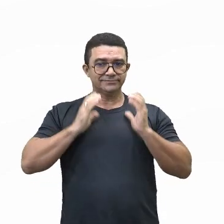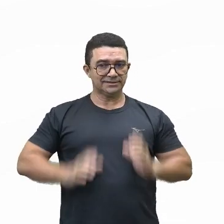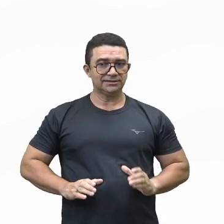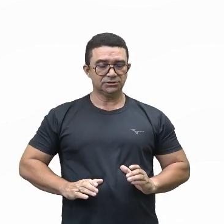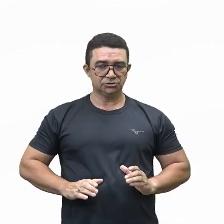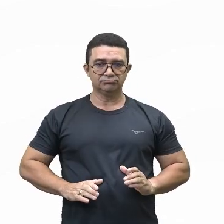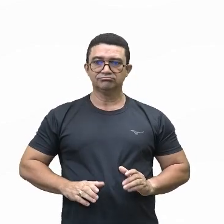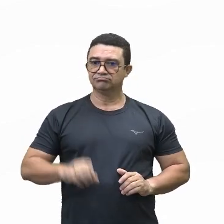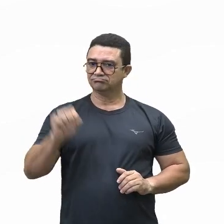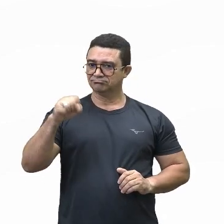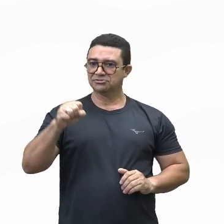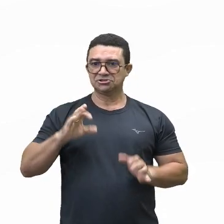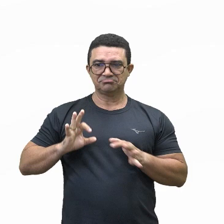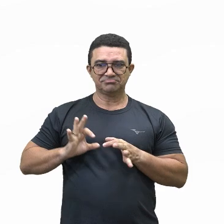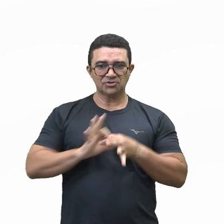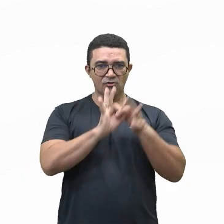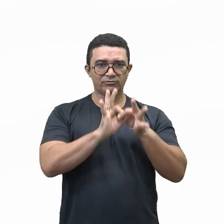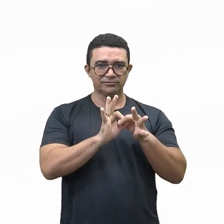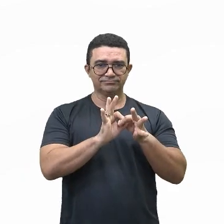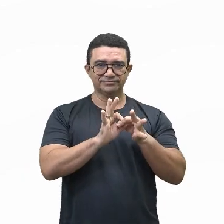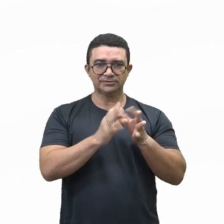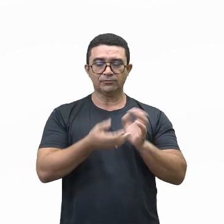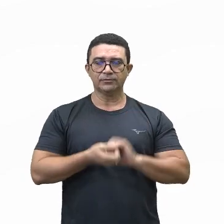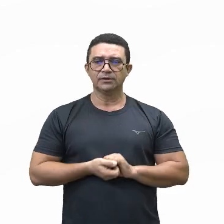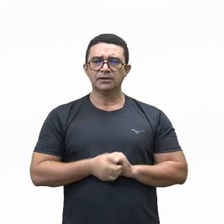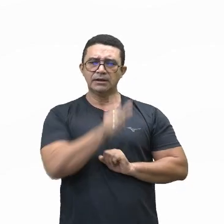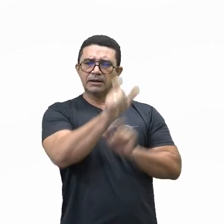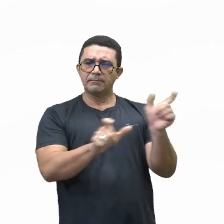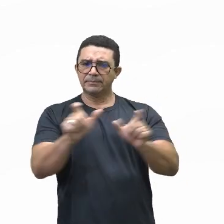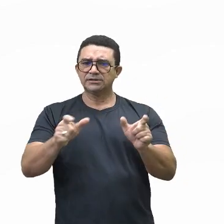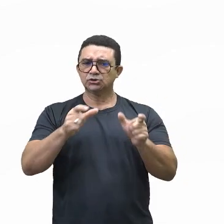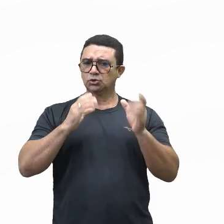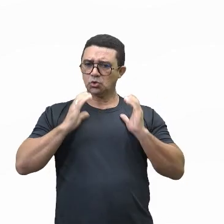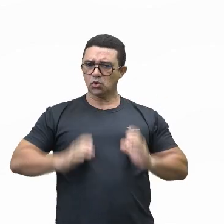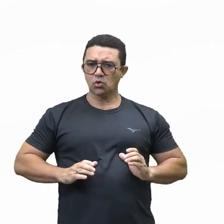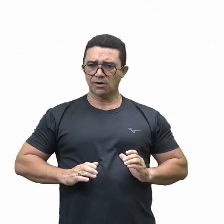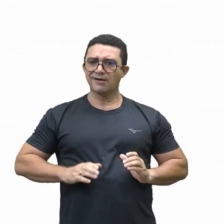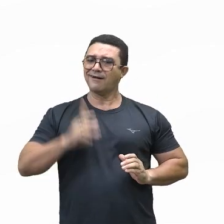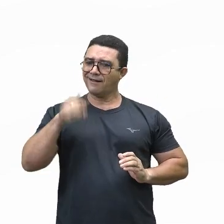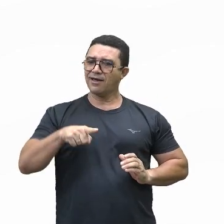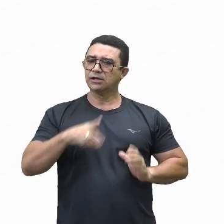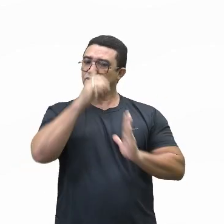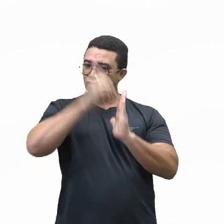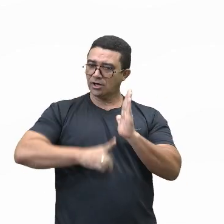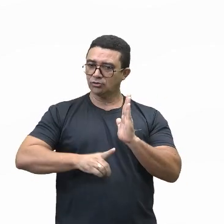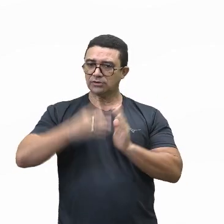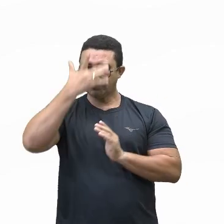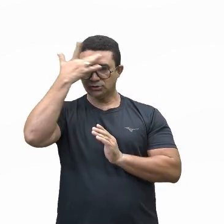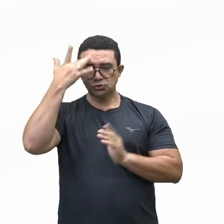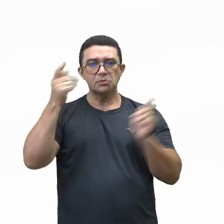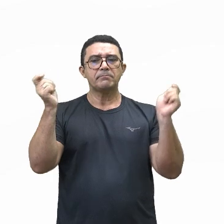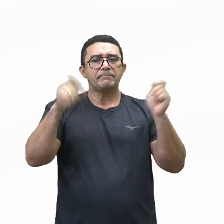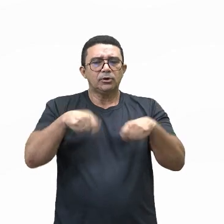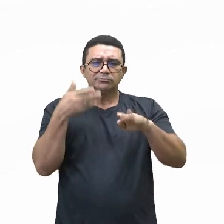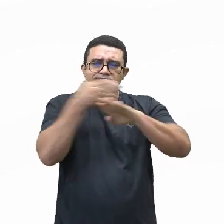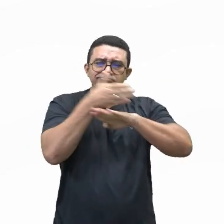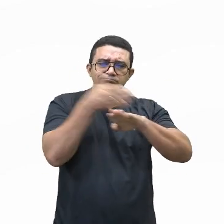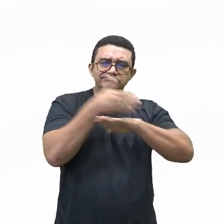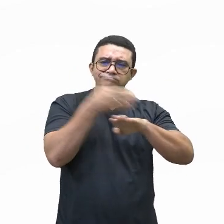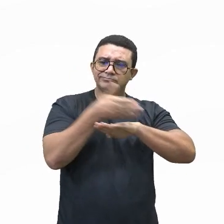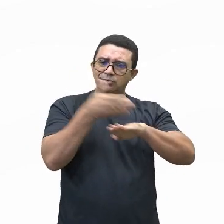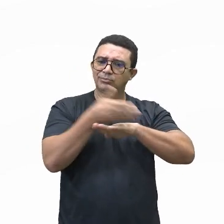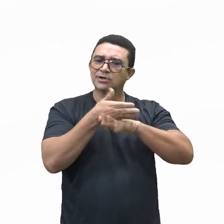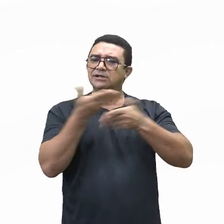né? Cidadania é a condição do indivíduo poder participar da sociedade